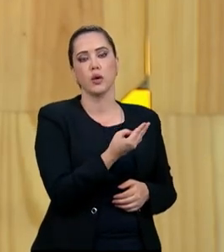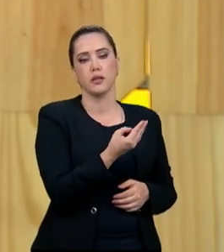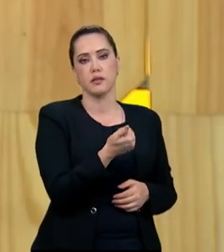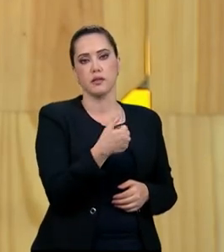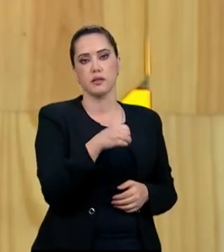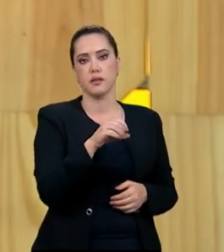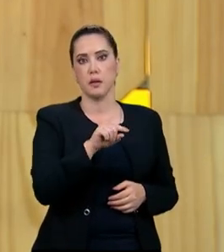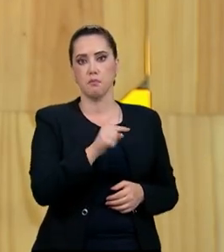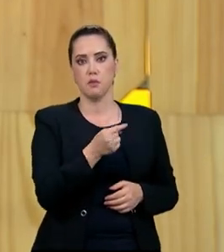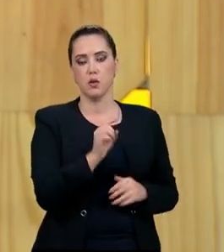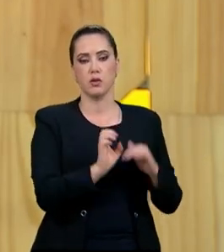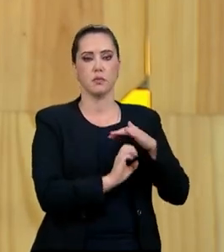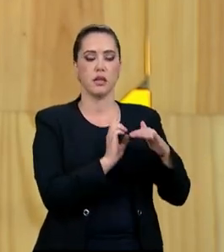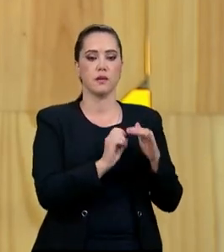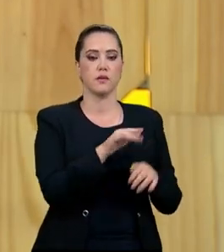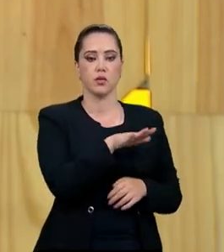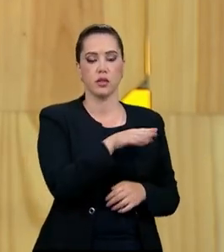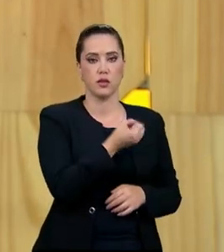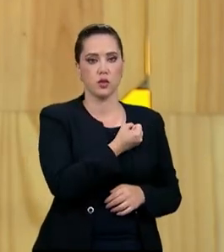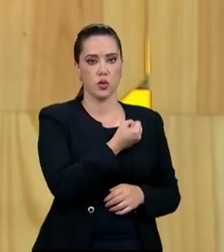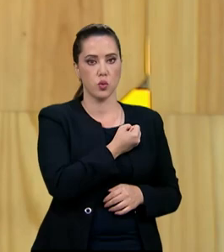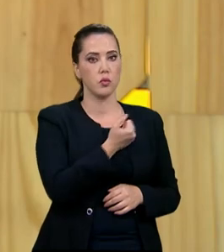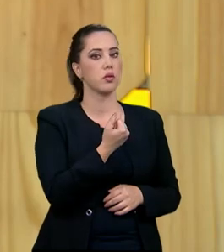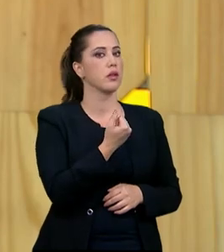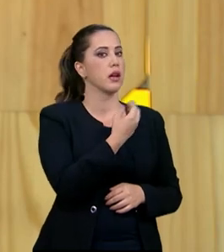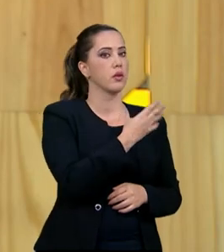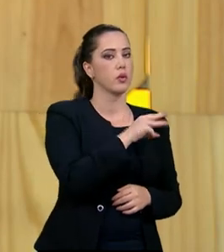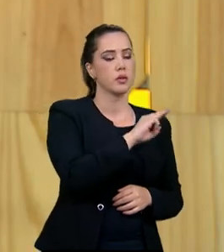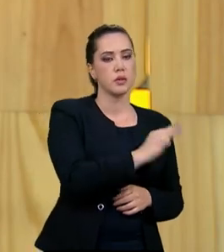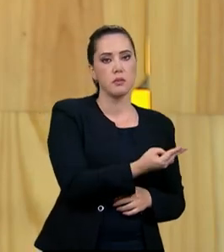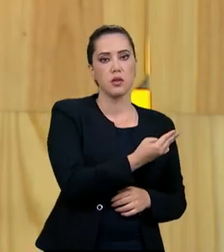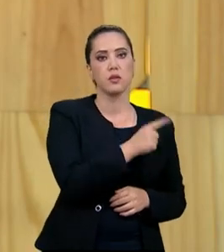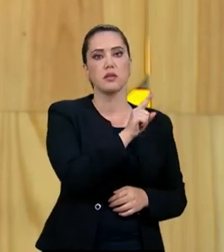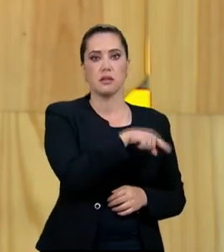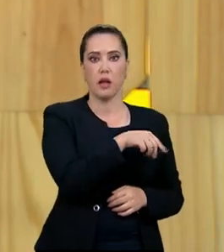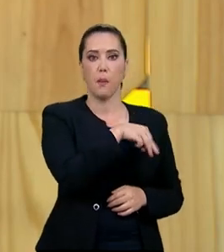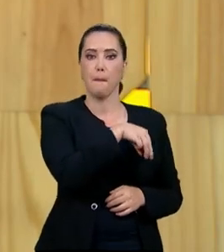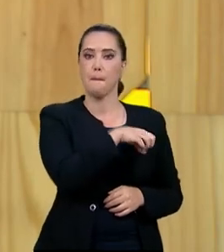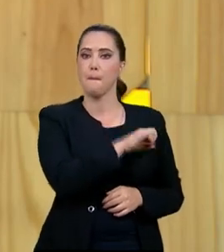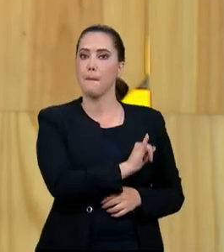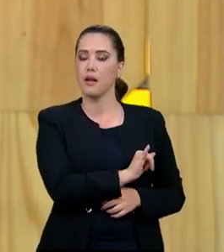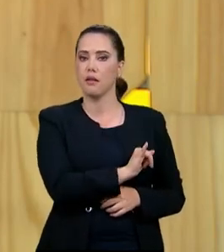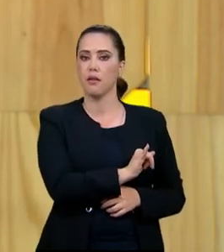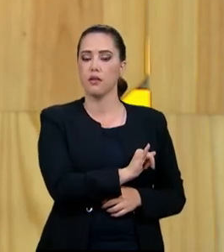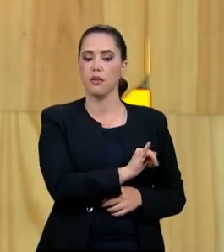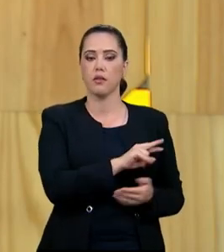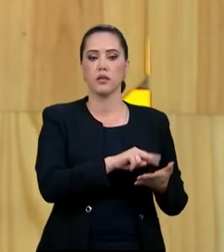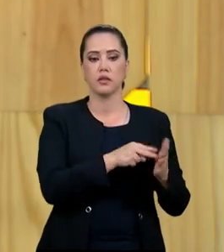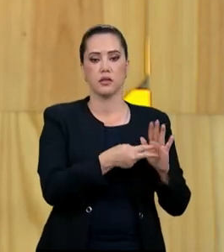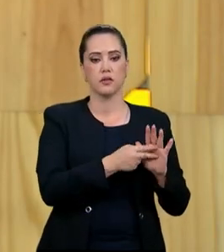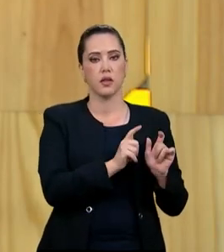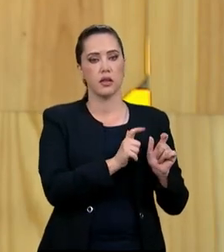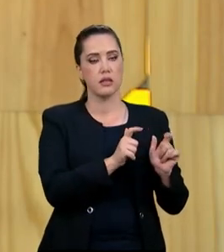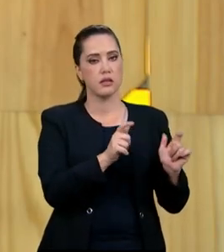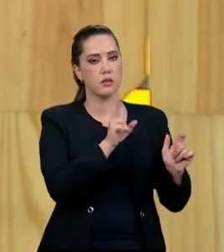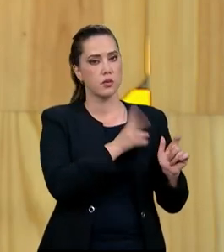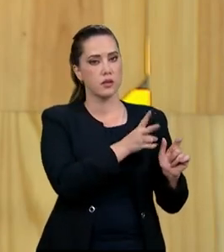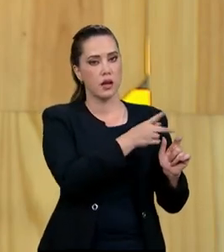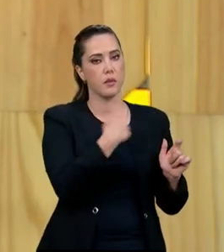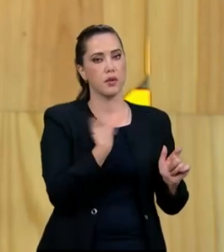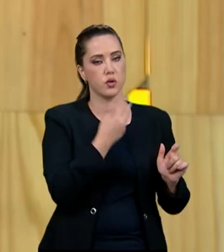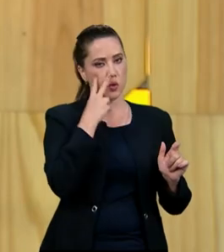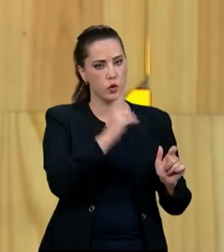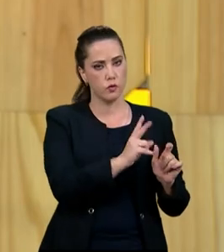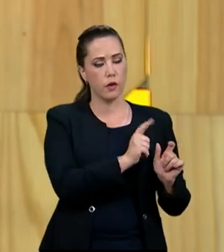empresas. Desse montante, 14 milhões, um pouco mais, são justamente os MEI, que tem crescido bastante também, né? Quando a gente olha a dinâmica de